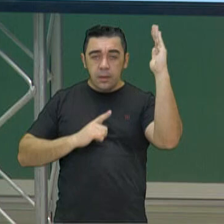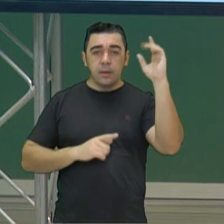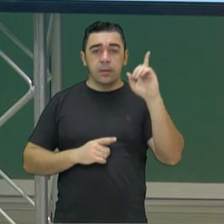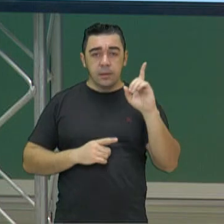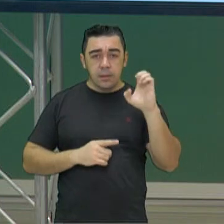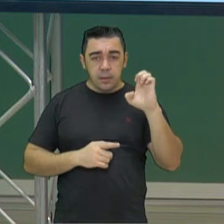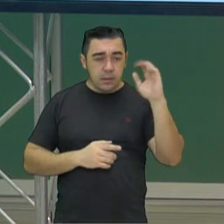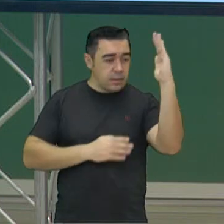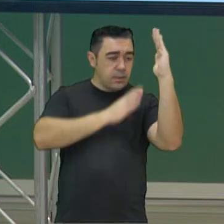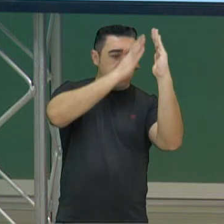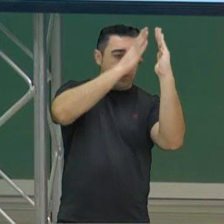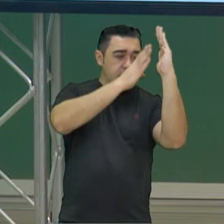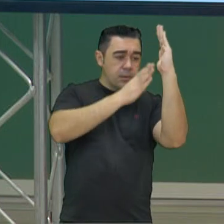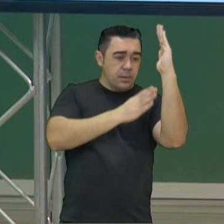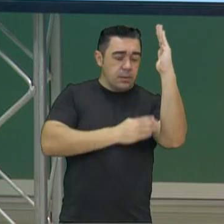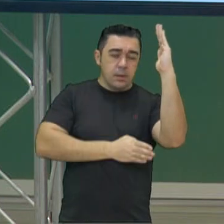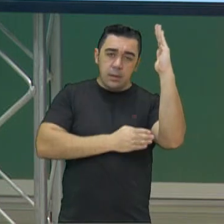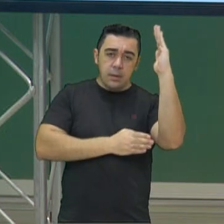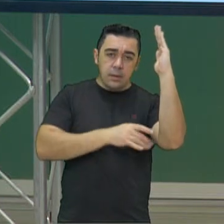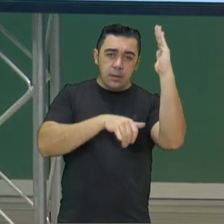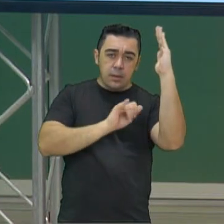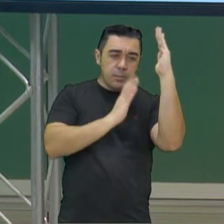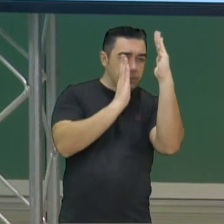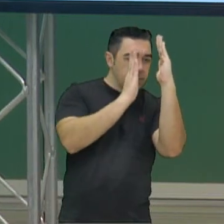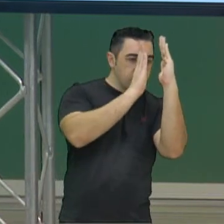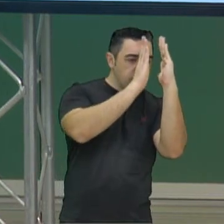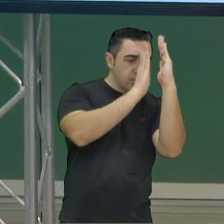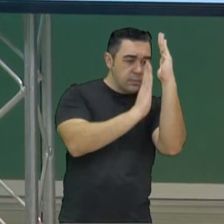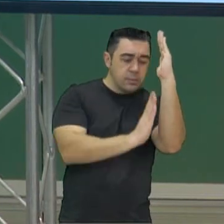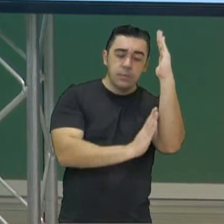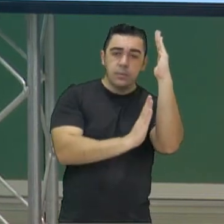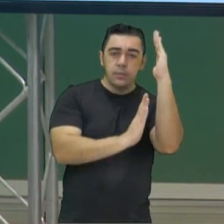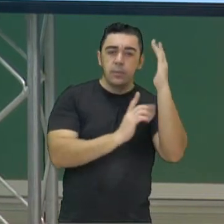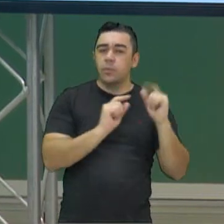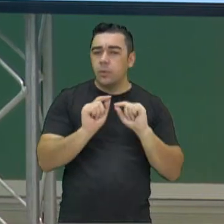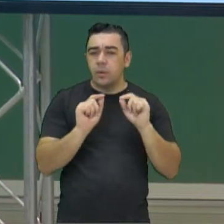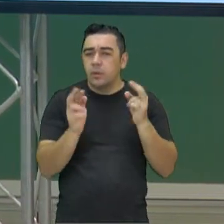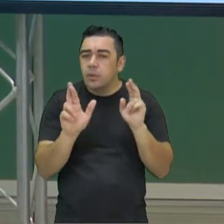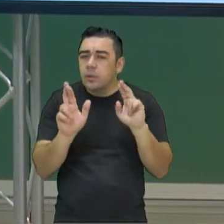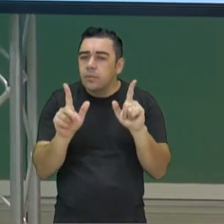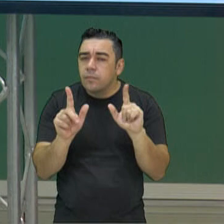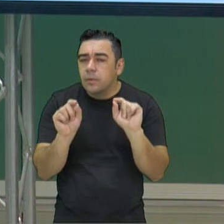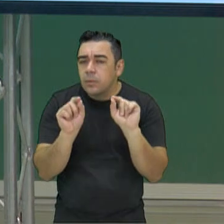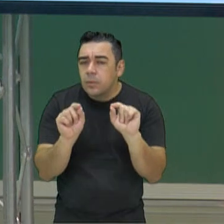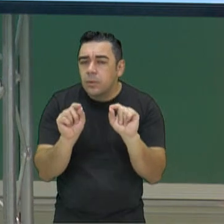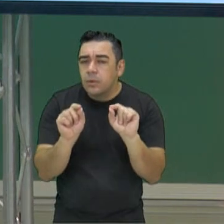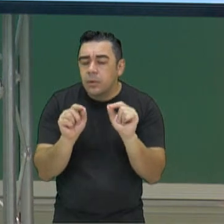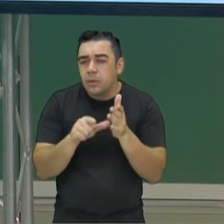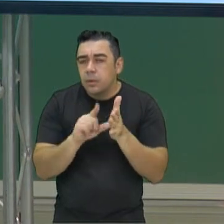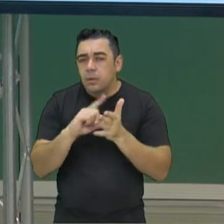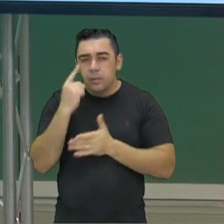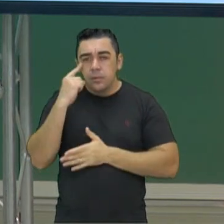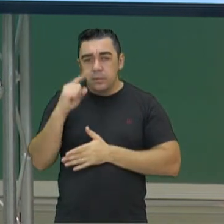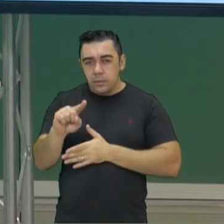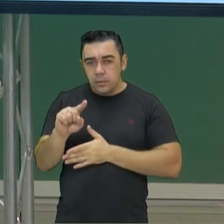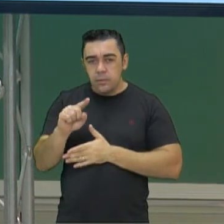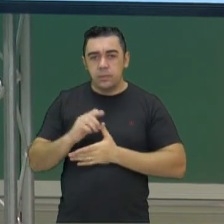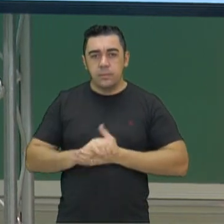ao eixo y. Então, o que vai diferenciar da que nós tínhamos visto antes?